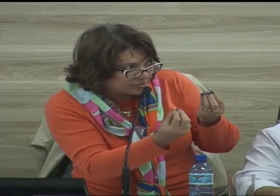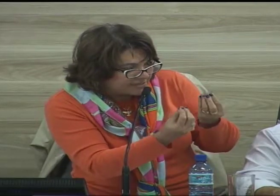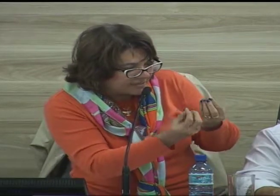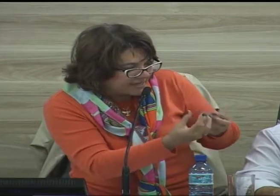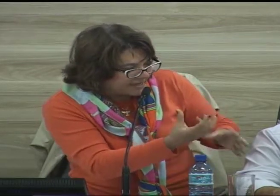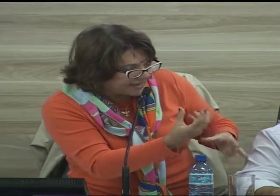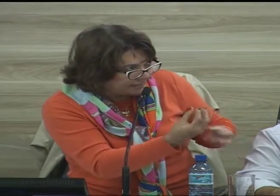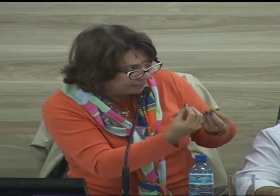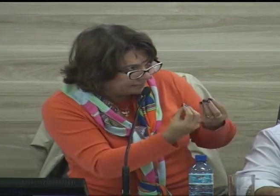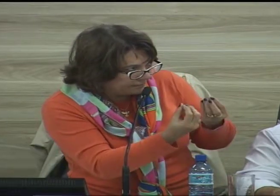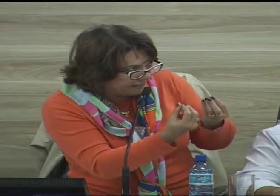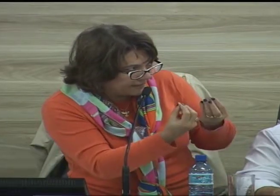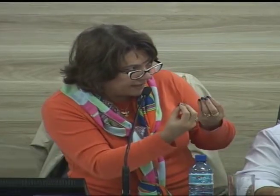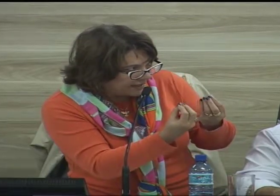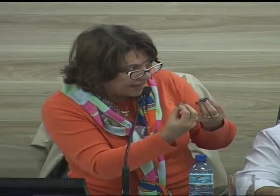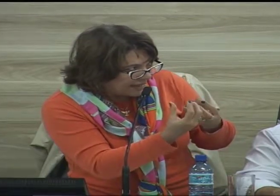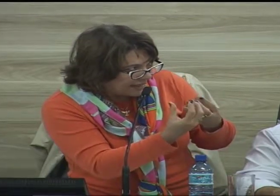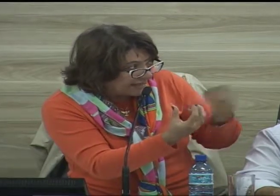que eu posso dizer,